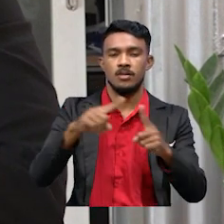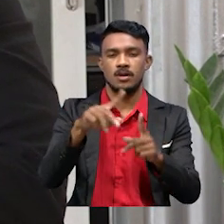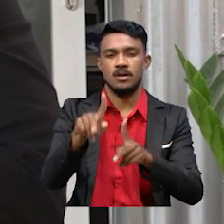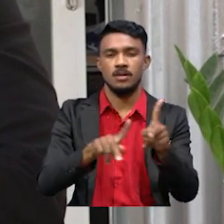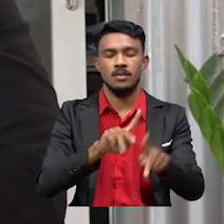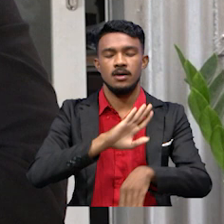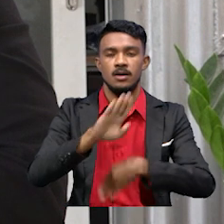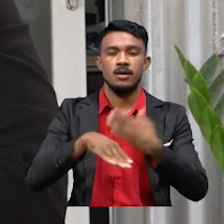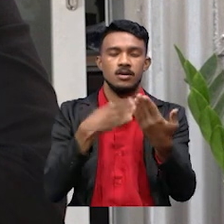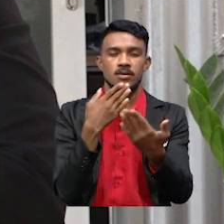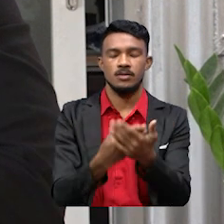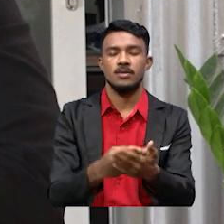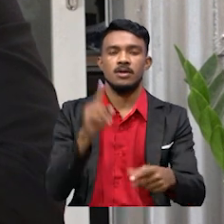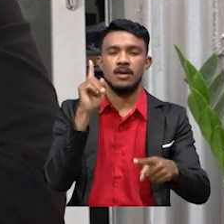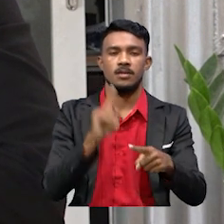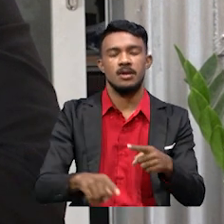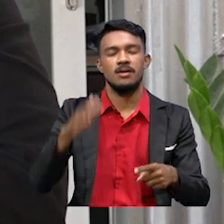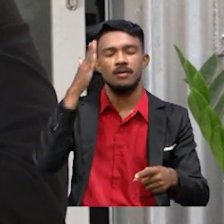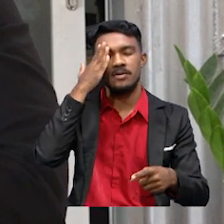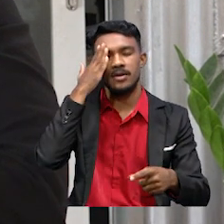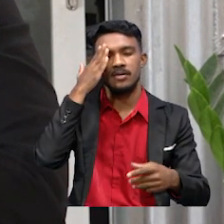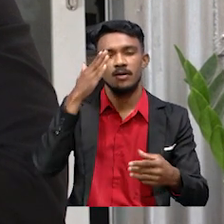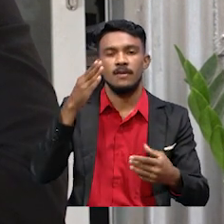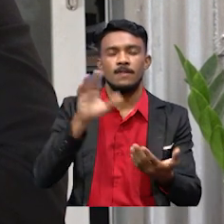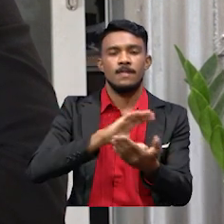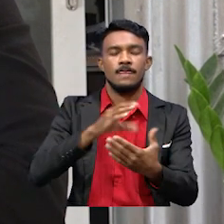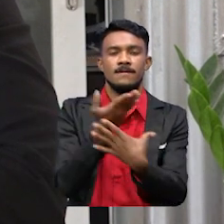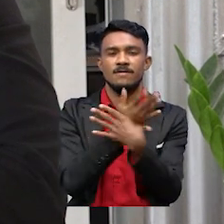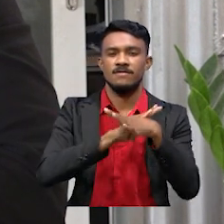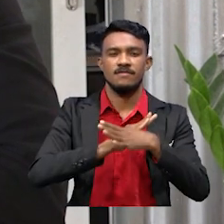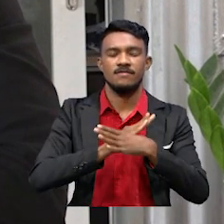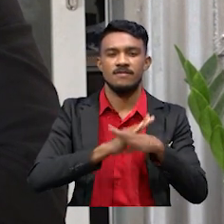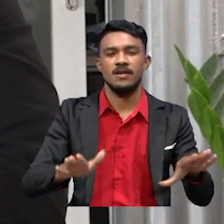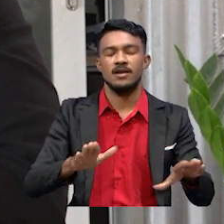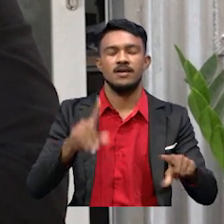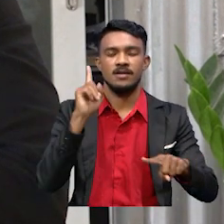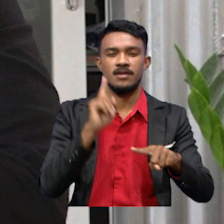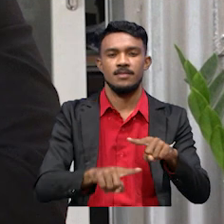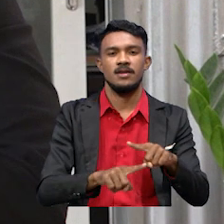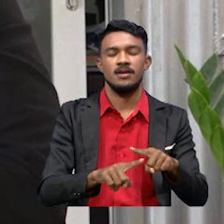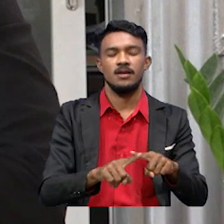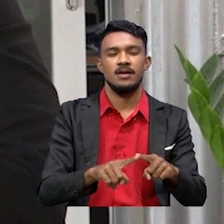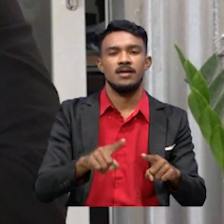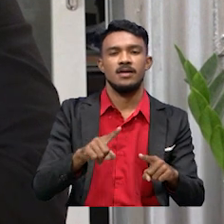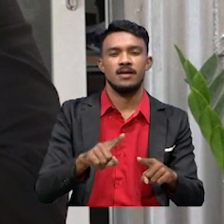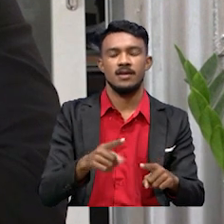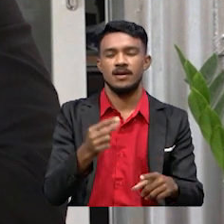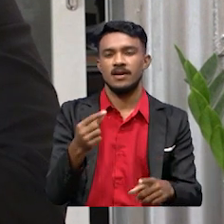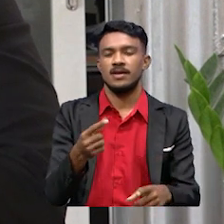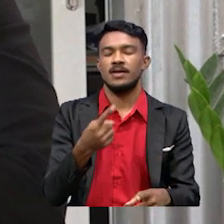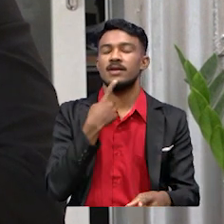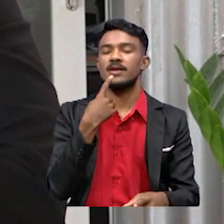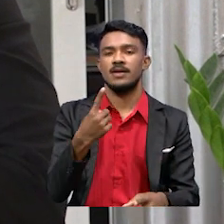atu fera tan kali po bu ka atu dividi tan kali po i tau hela be